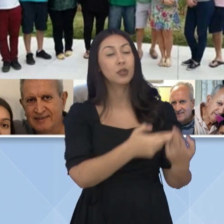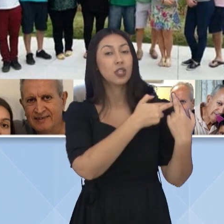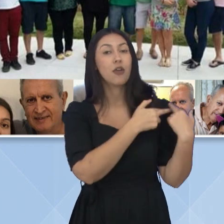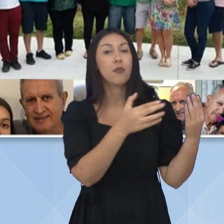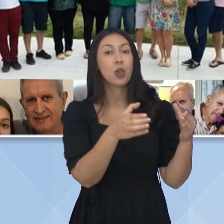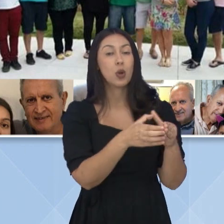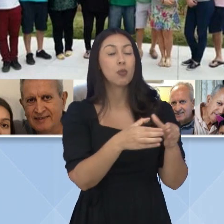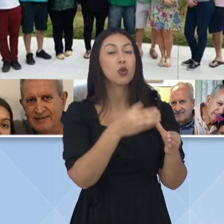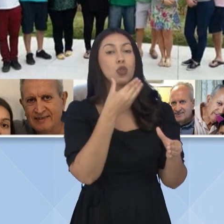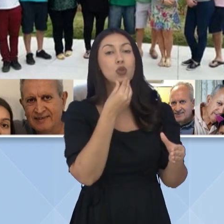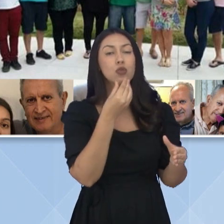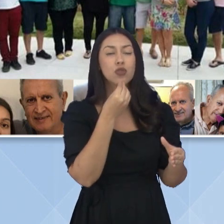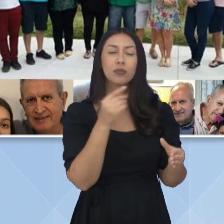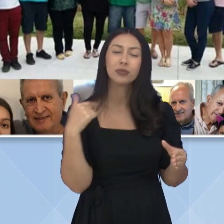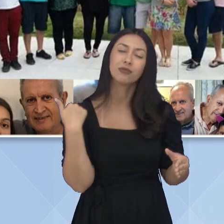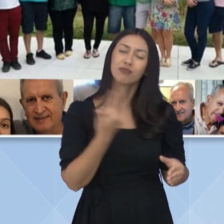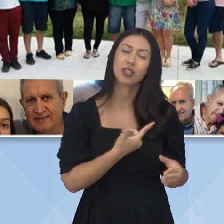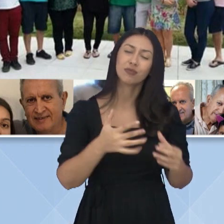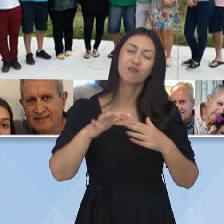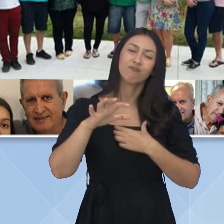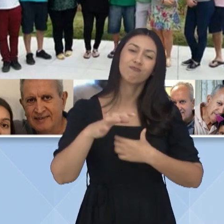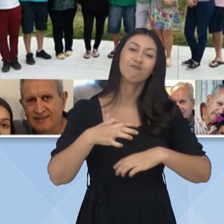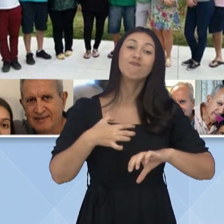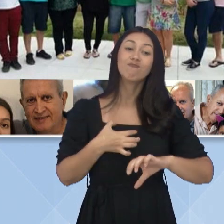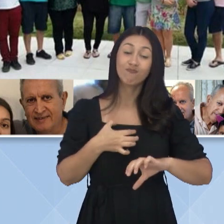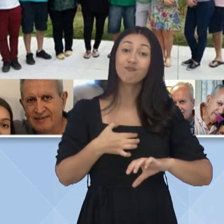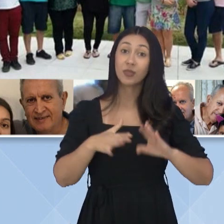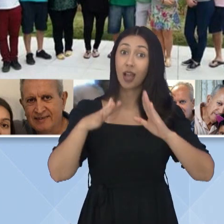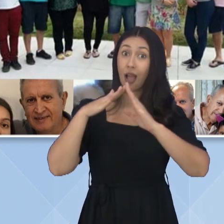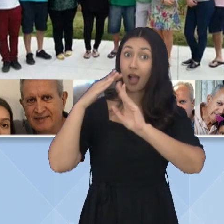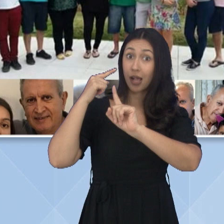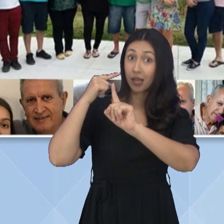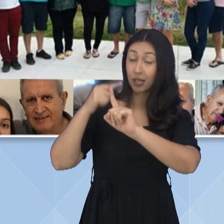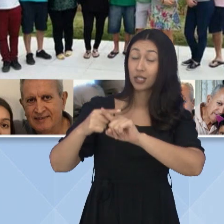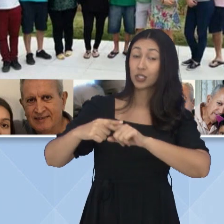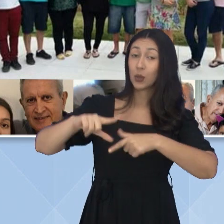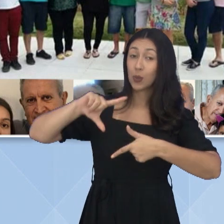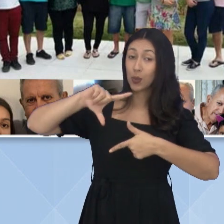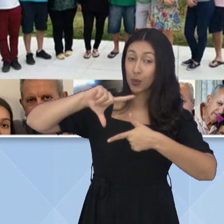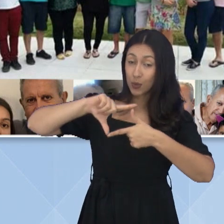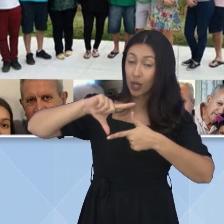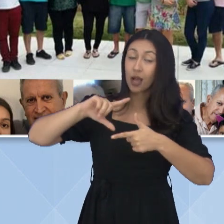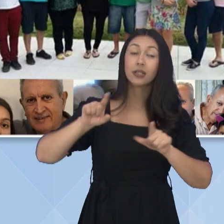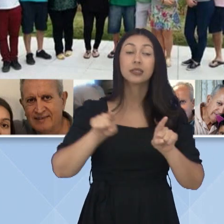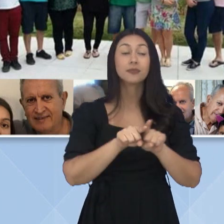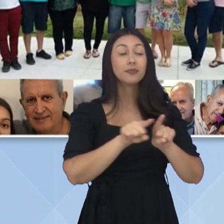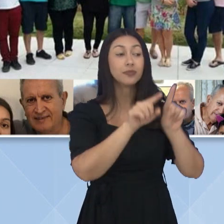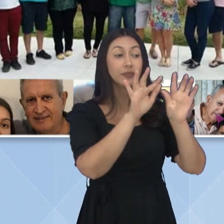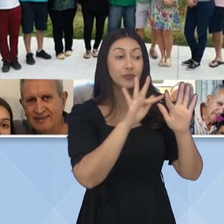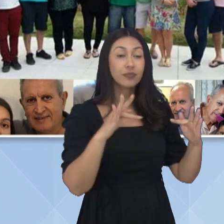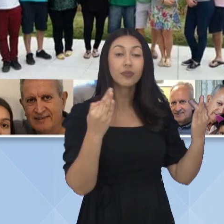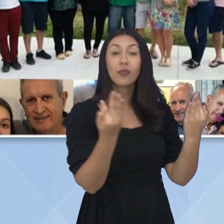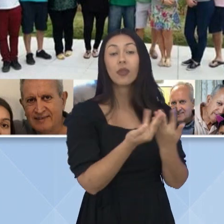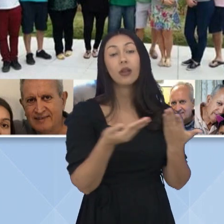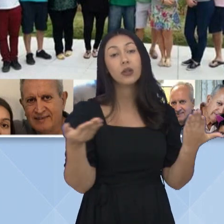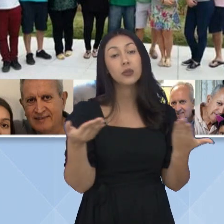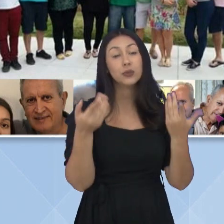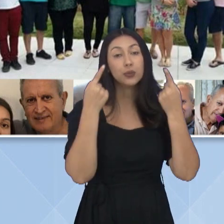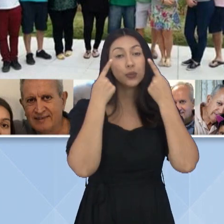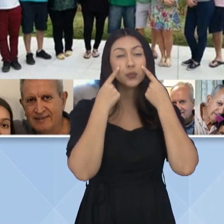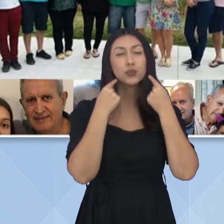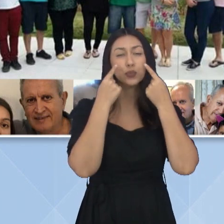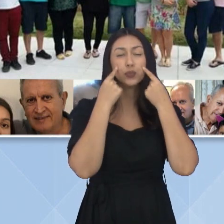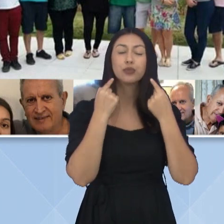nossos sentimentos, a Igreja Quadrangular do Parque Industrial, a toda a família que estão chorando neste momento a